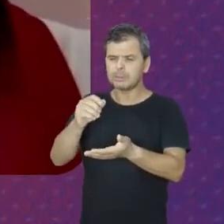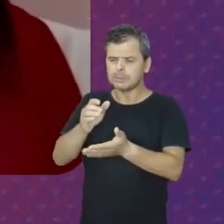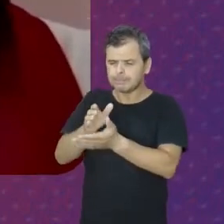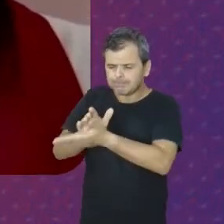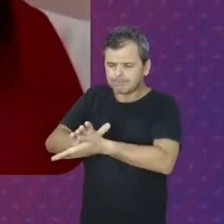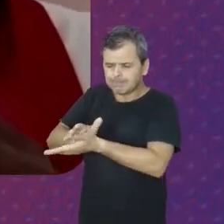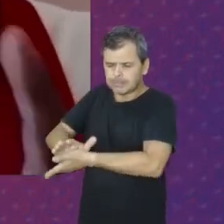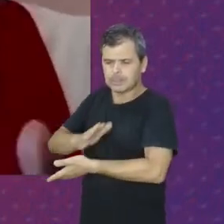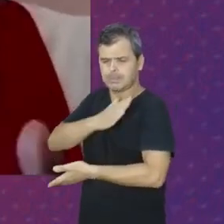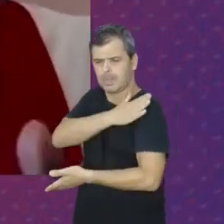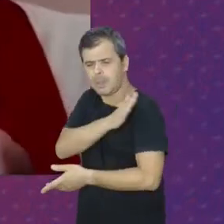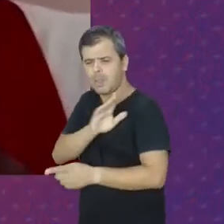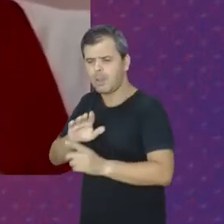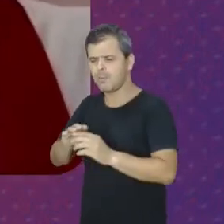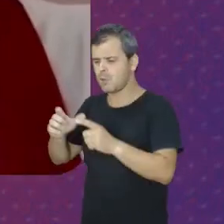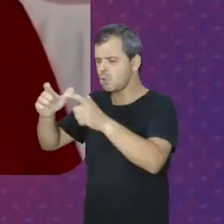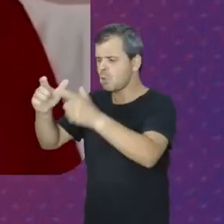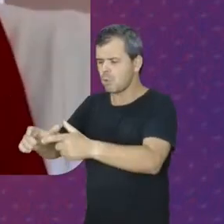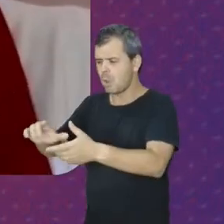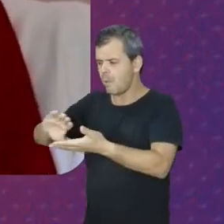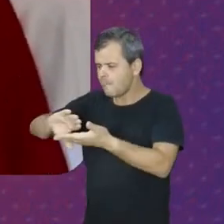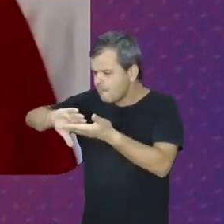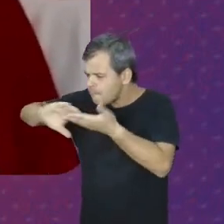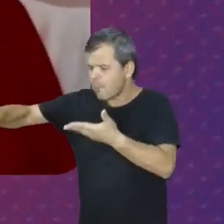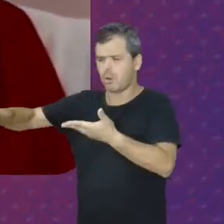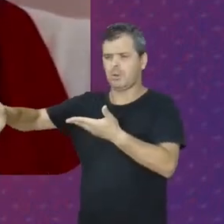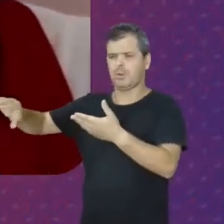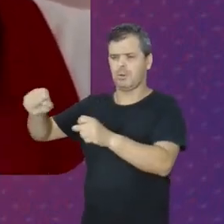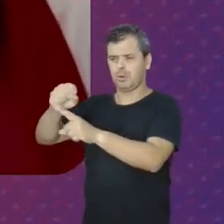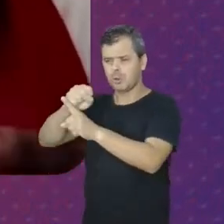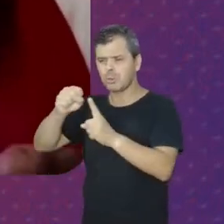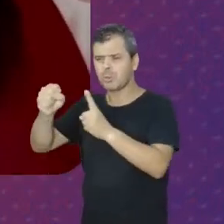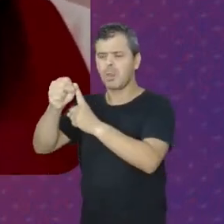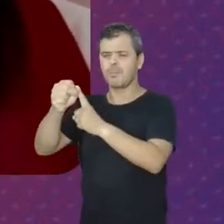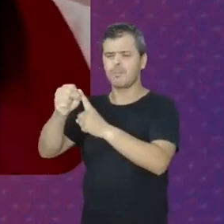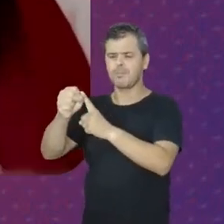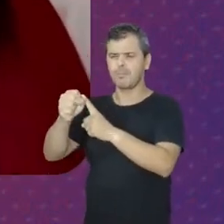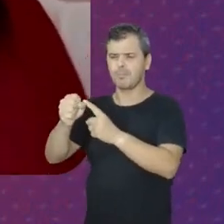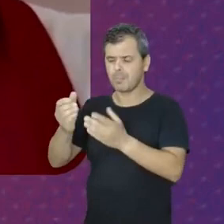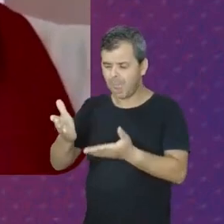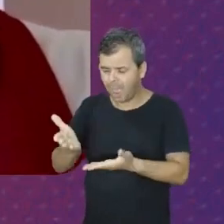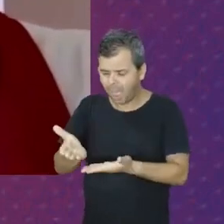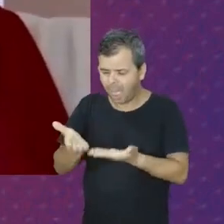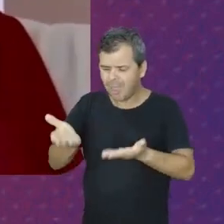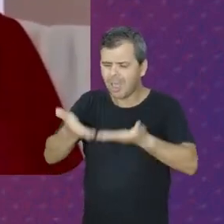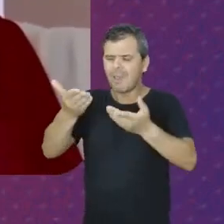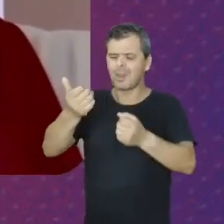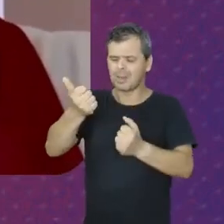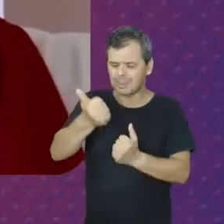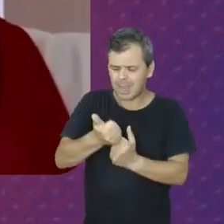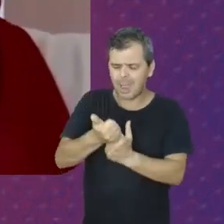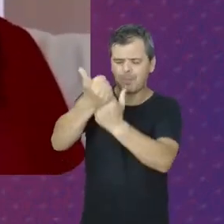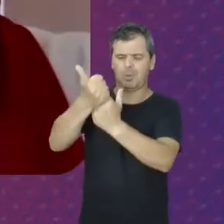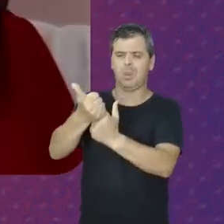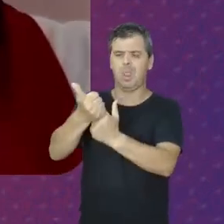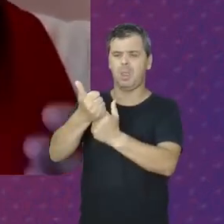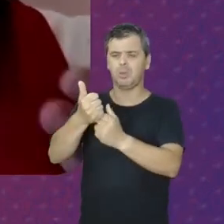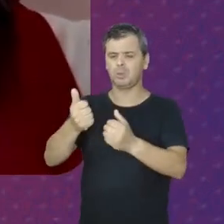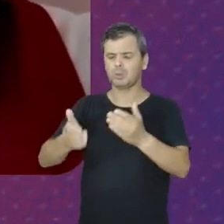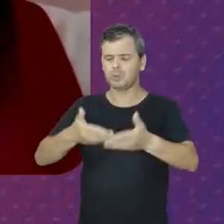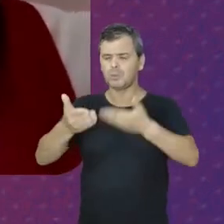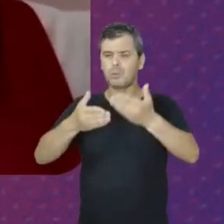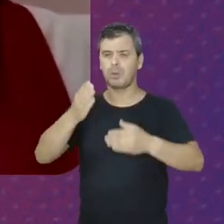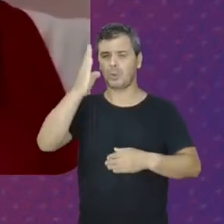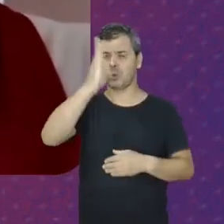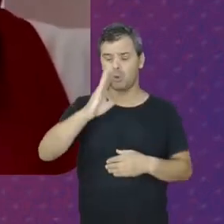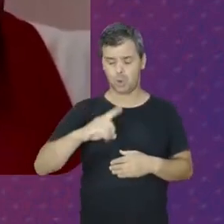lugar, fora da sociedade, para contemplar, para ajudar no desenvolvimento do país. O